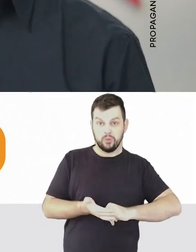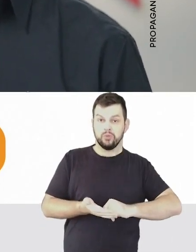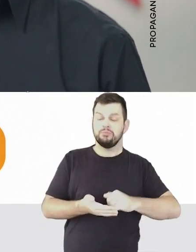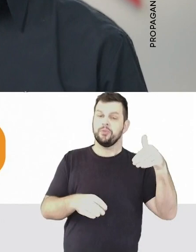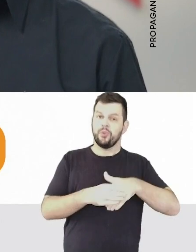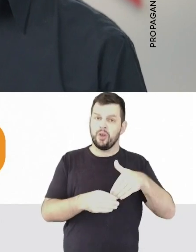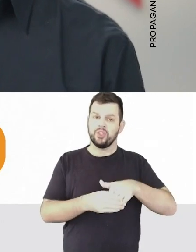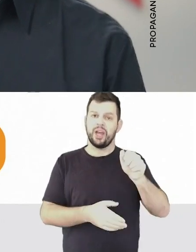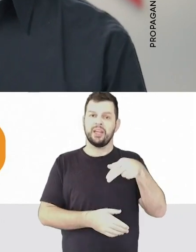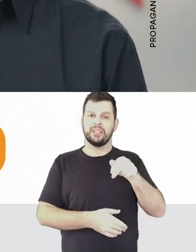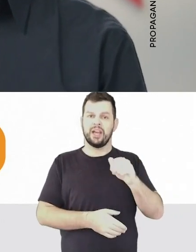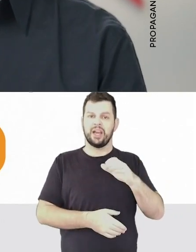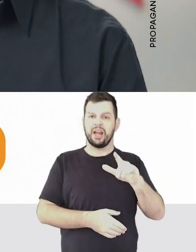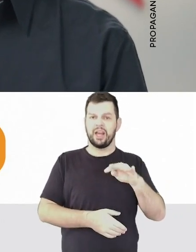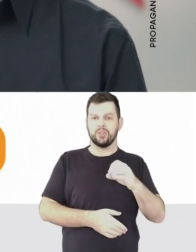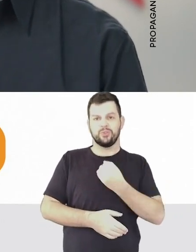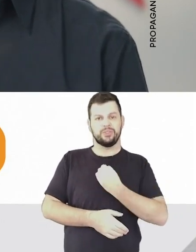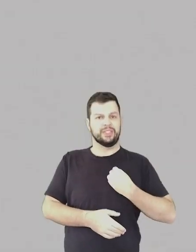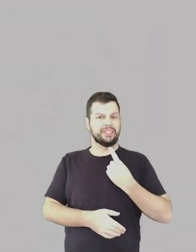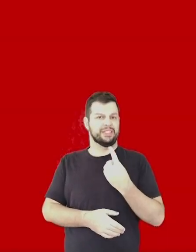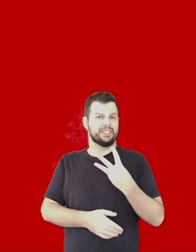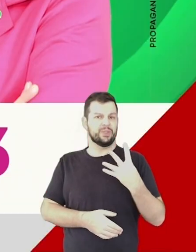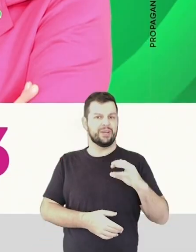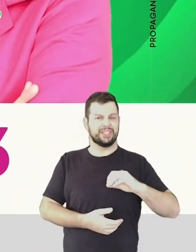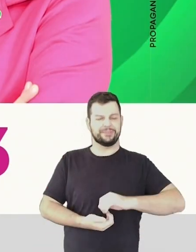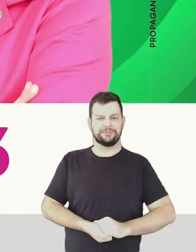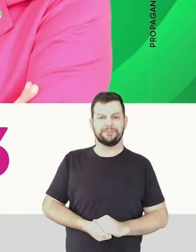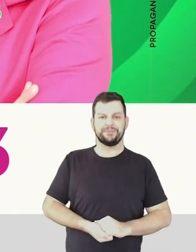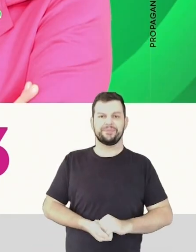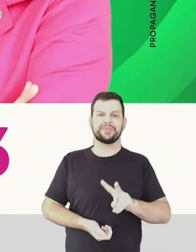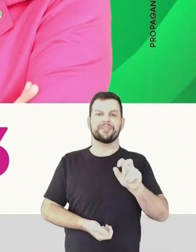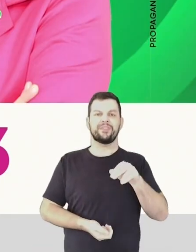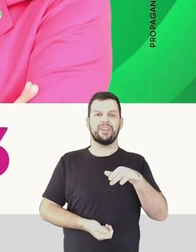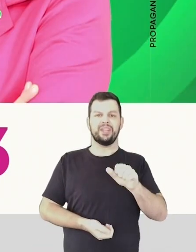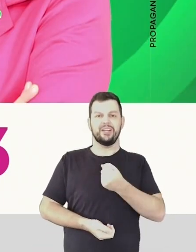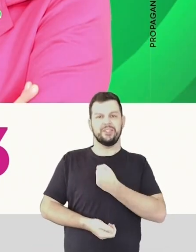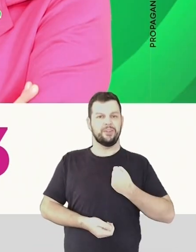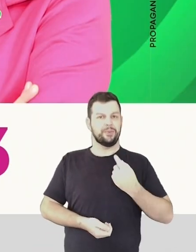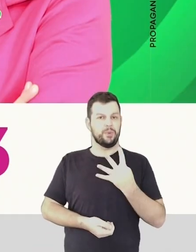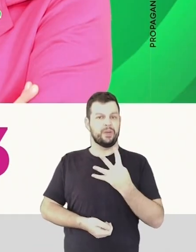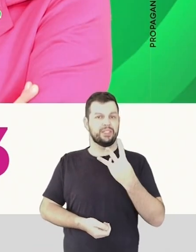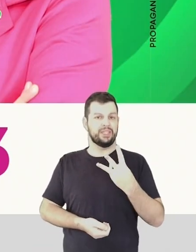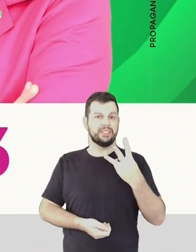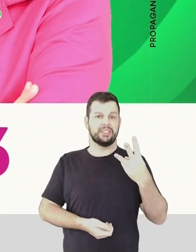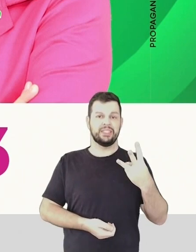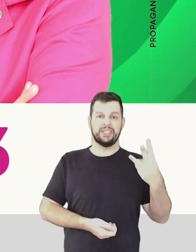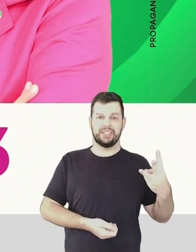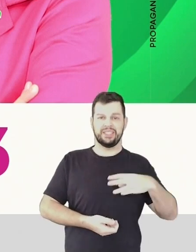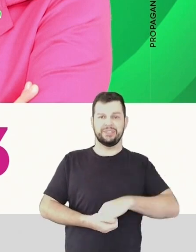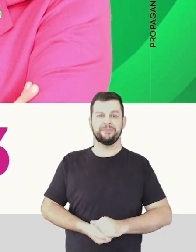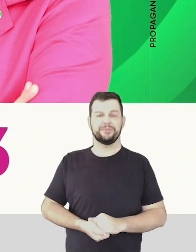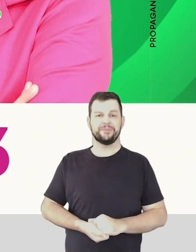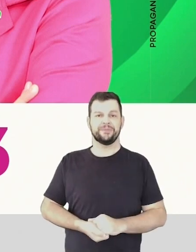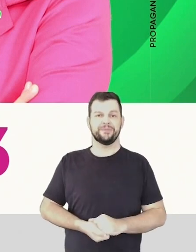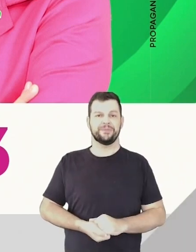renda? Vote Anacleto Zanella, 1340. Vânia Goldenberg,